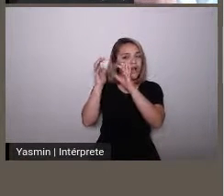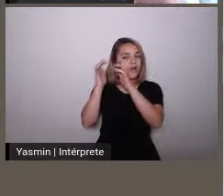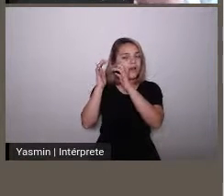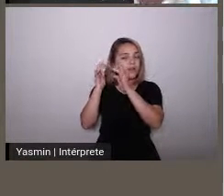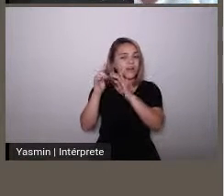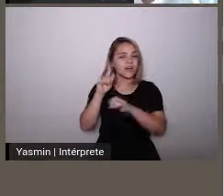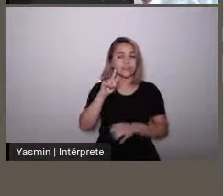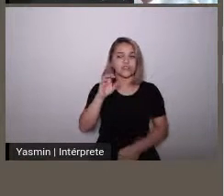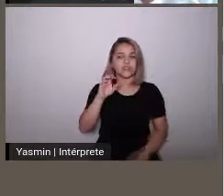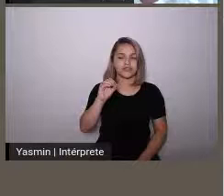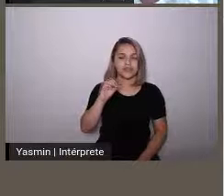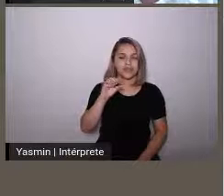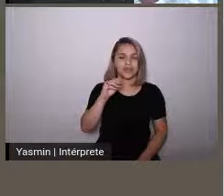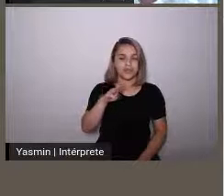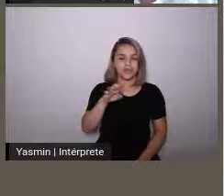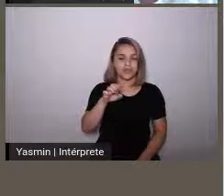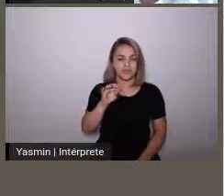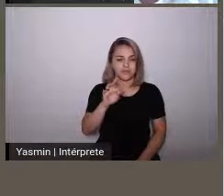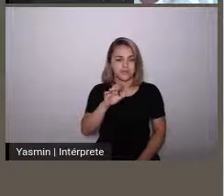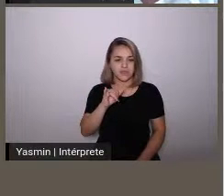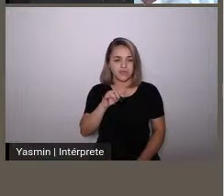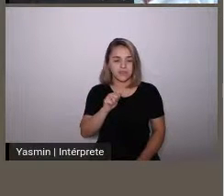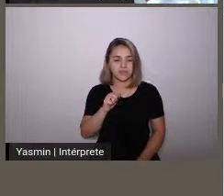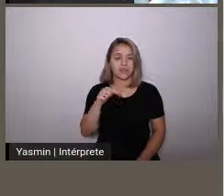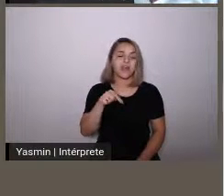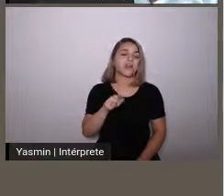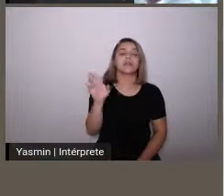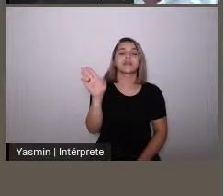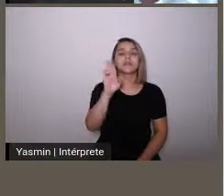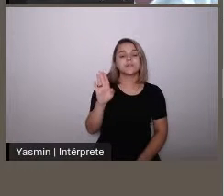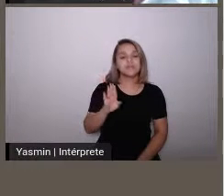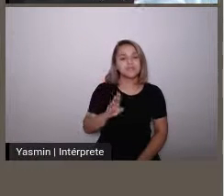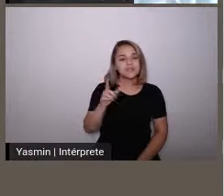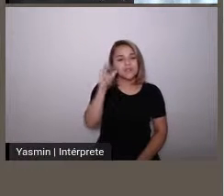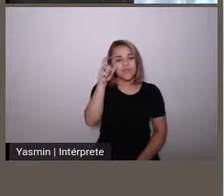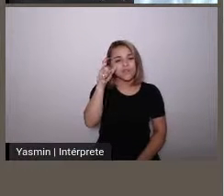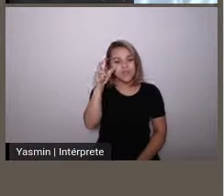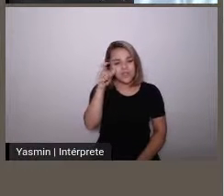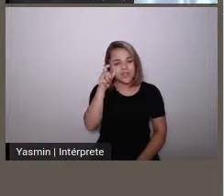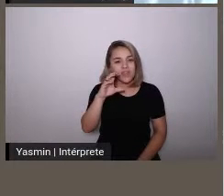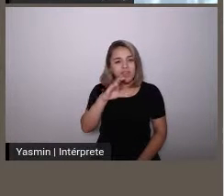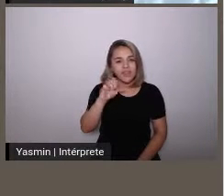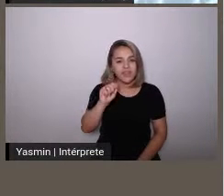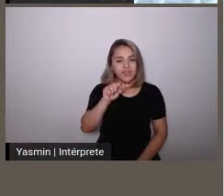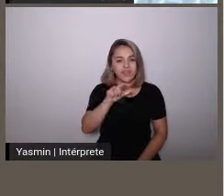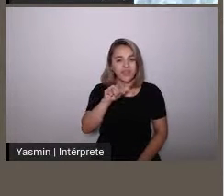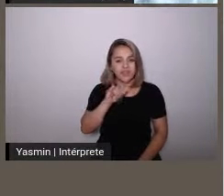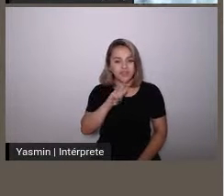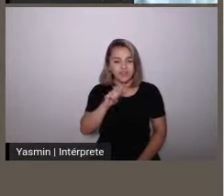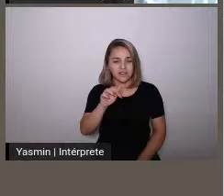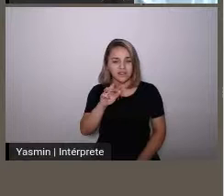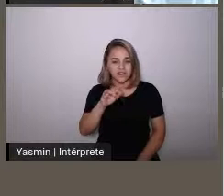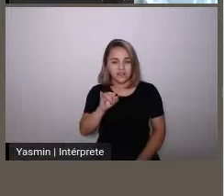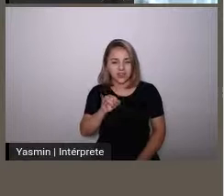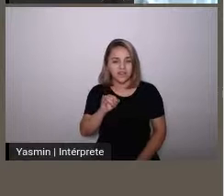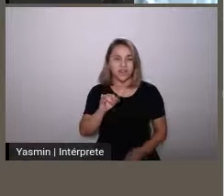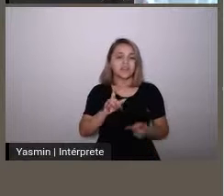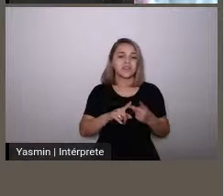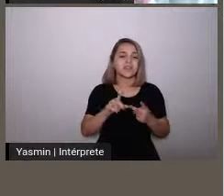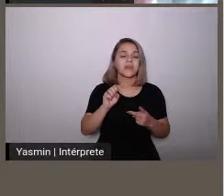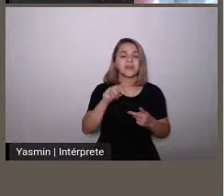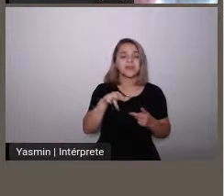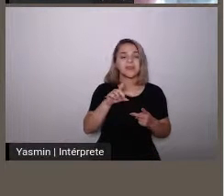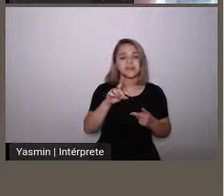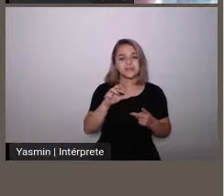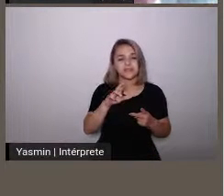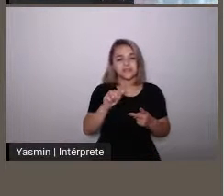Brasil assiste a Caligari e reage não só a Caligari, mas a Sandra, é Mário de Andrade.